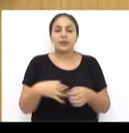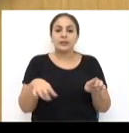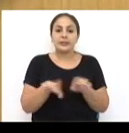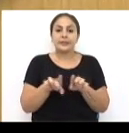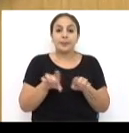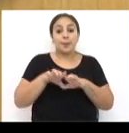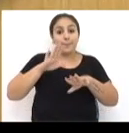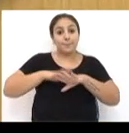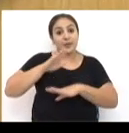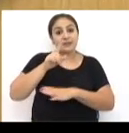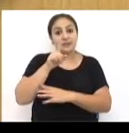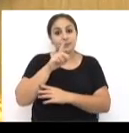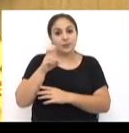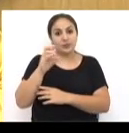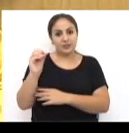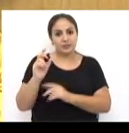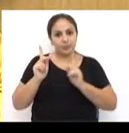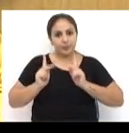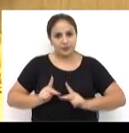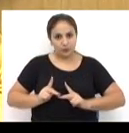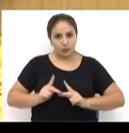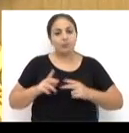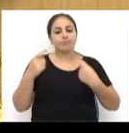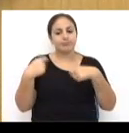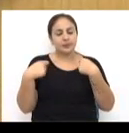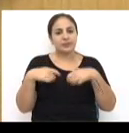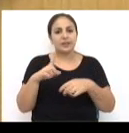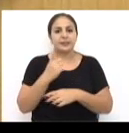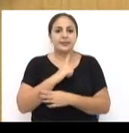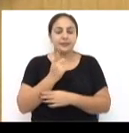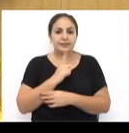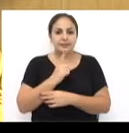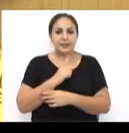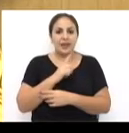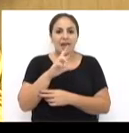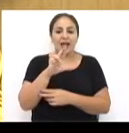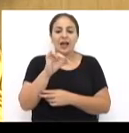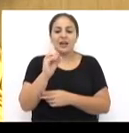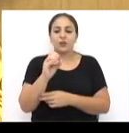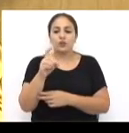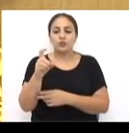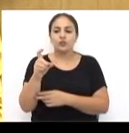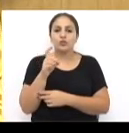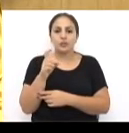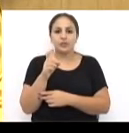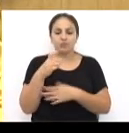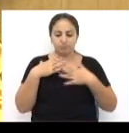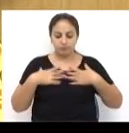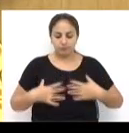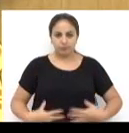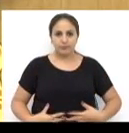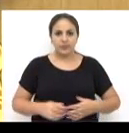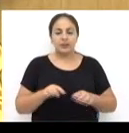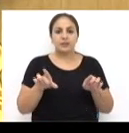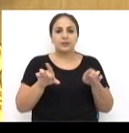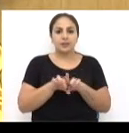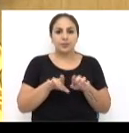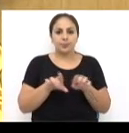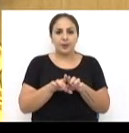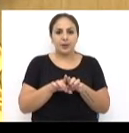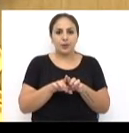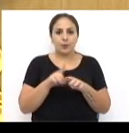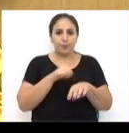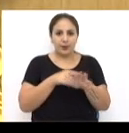a 1.500 pessoas, será necessária ainda a instalação de aparelhos de raio-x. O prazo para os estabelecimentos